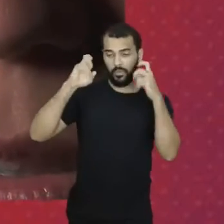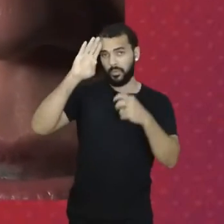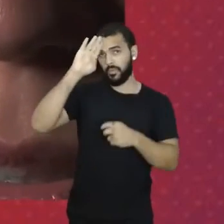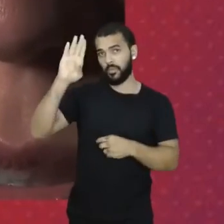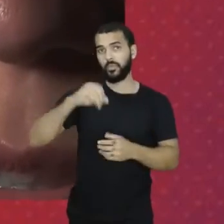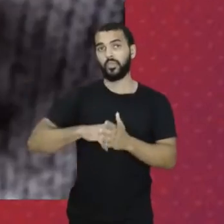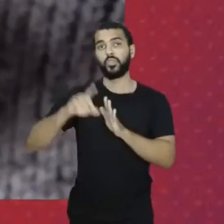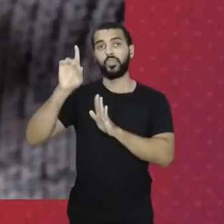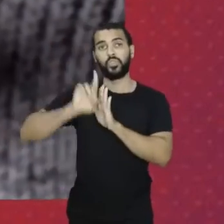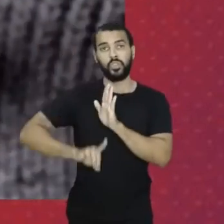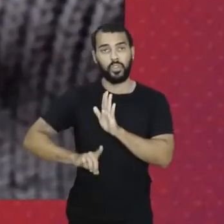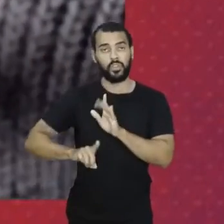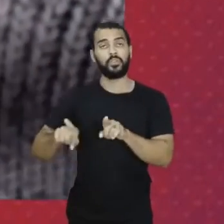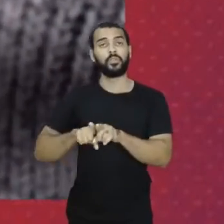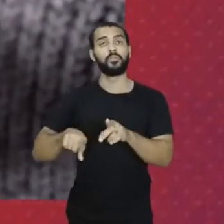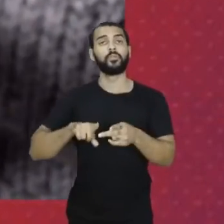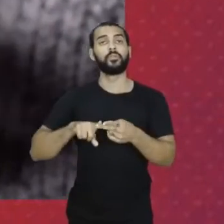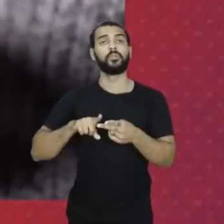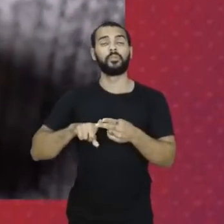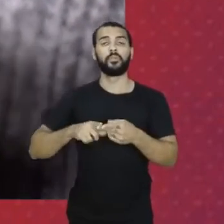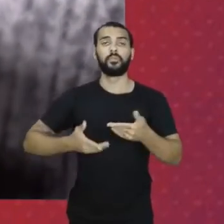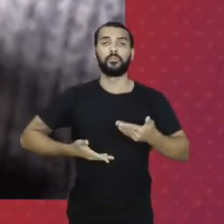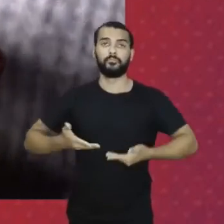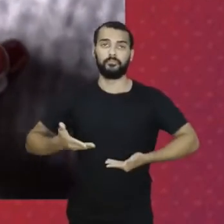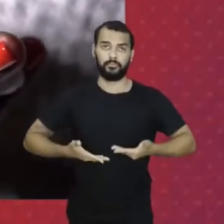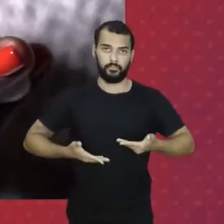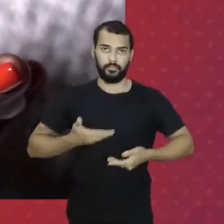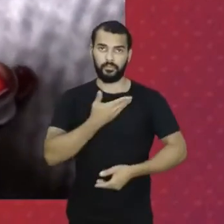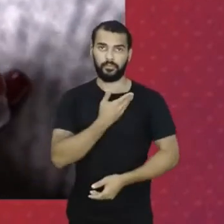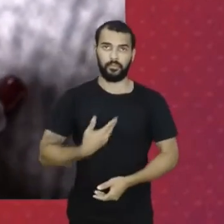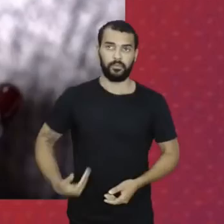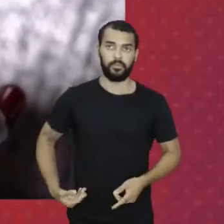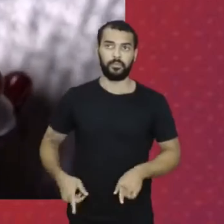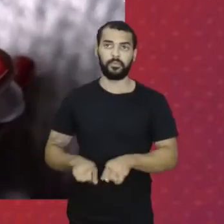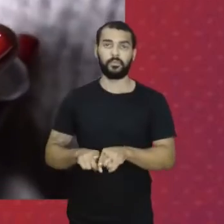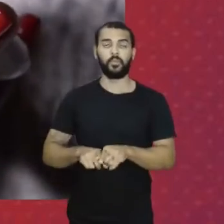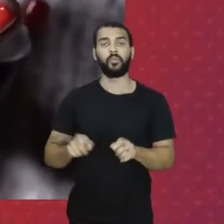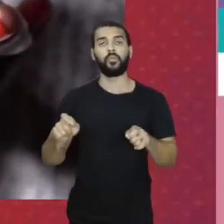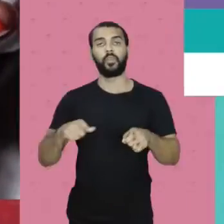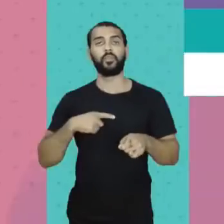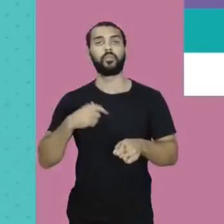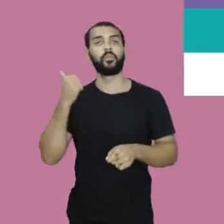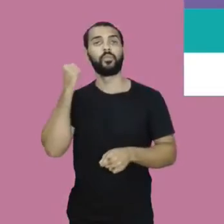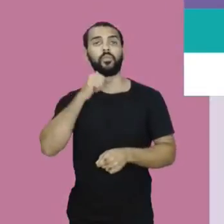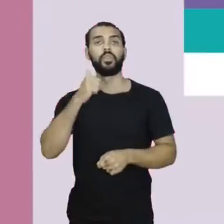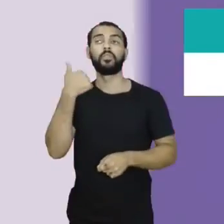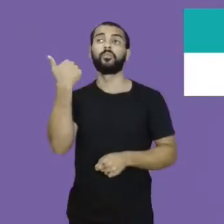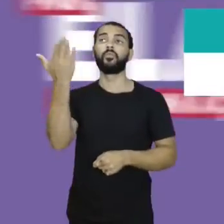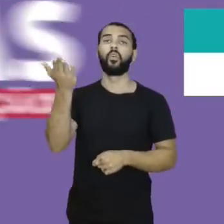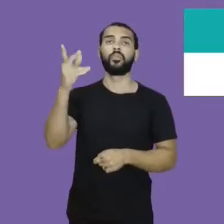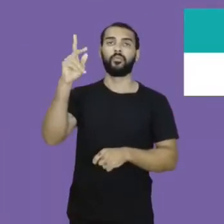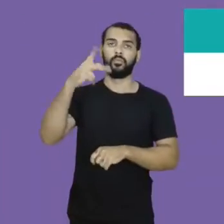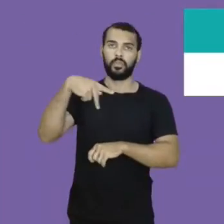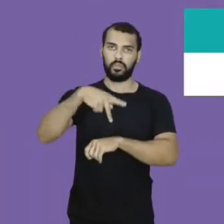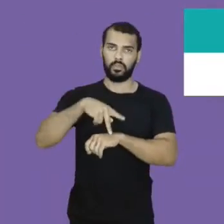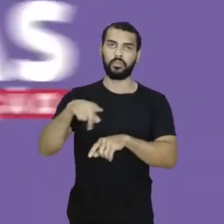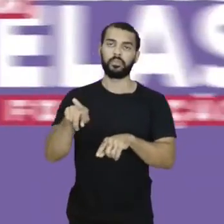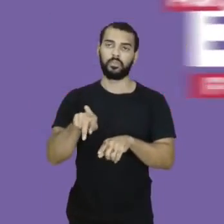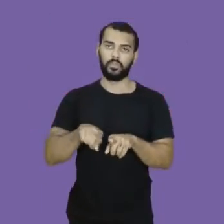serviços públicos. Em 2015, foi ampliado para atender brasileiras que moram fora do país.